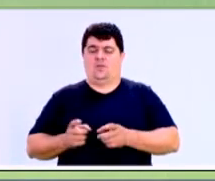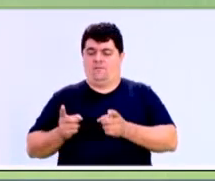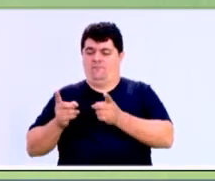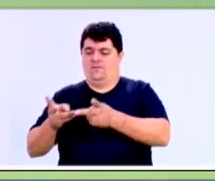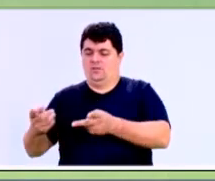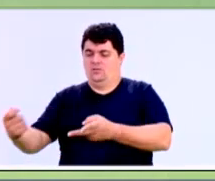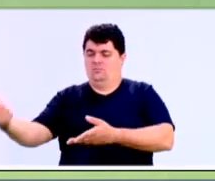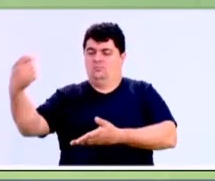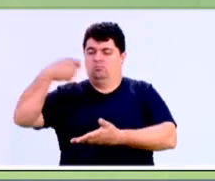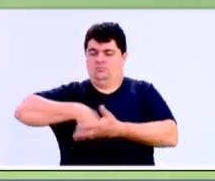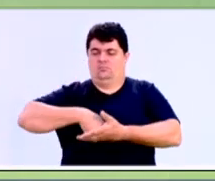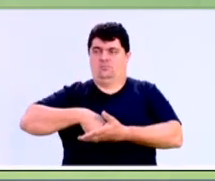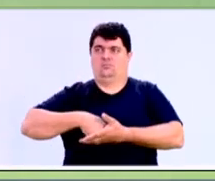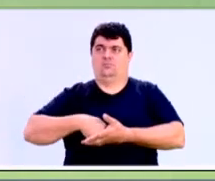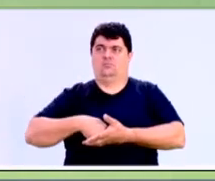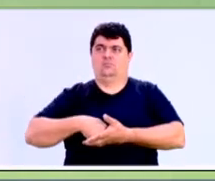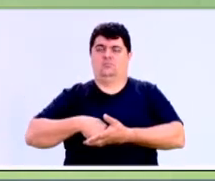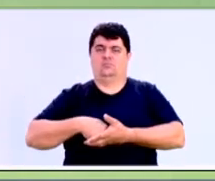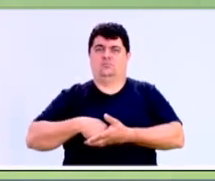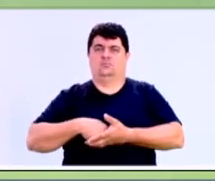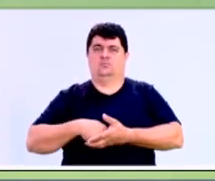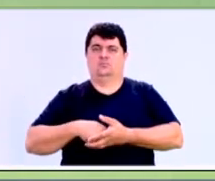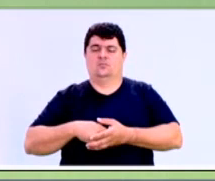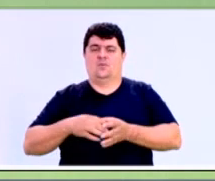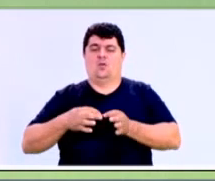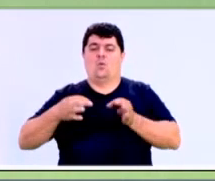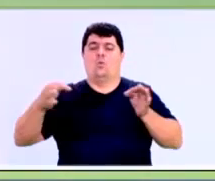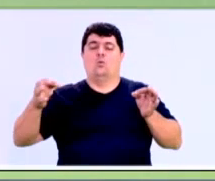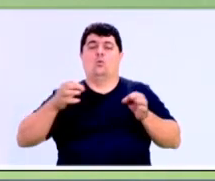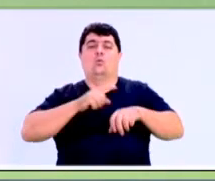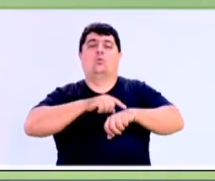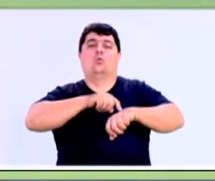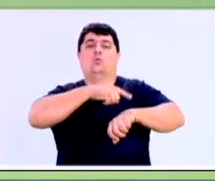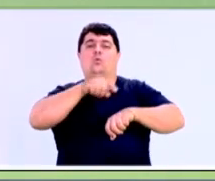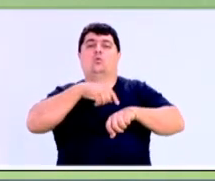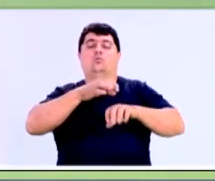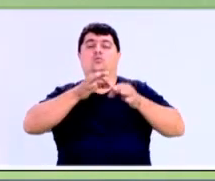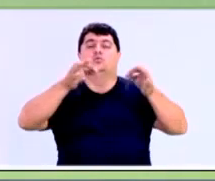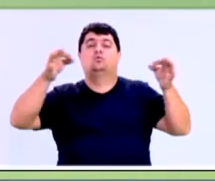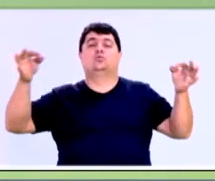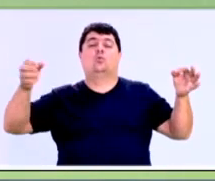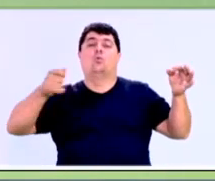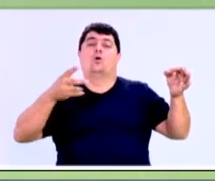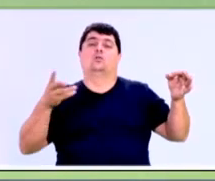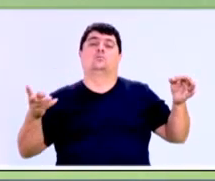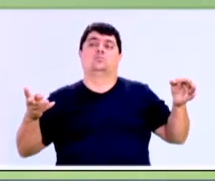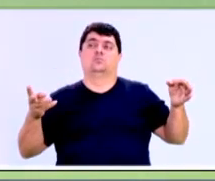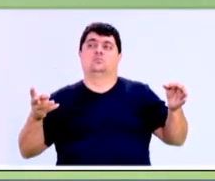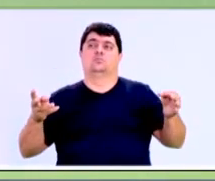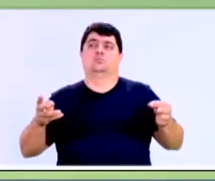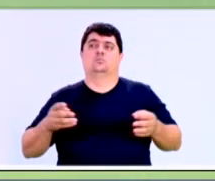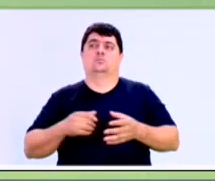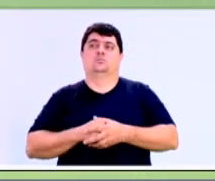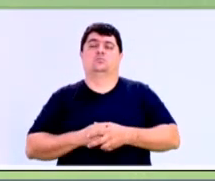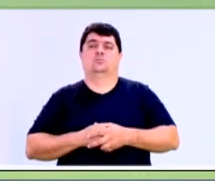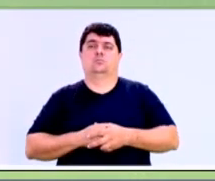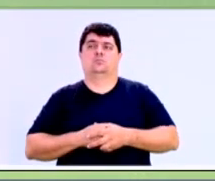Recebimento. Correto? É nesse ponto aqui que a gente calcula ele. Ainda mais, né? A gente volta, né? Pega do momento